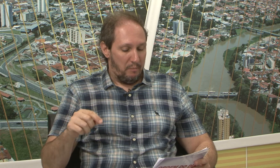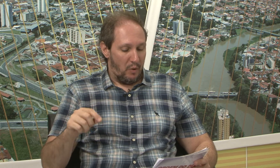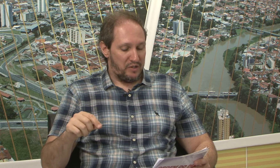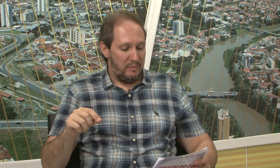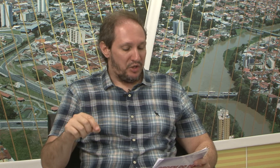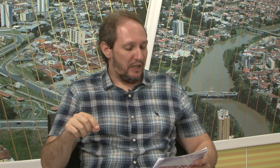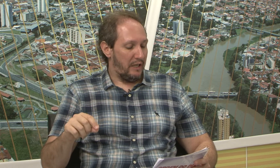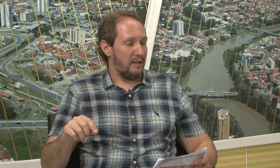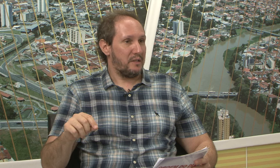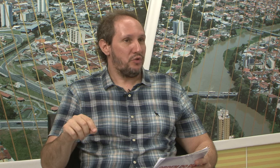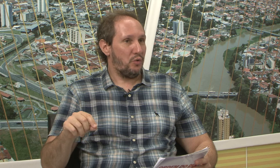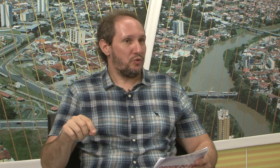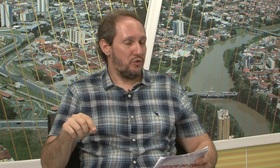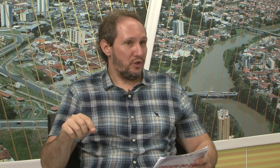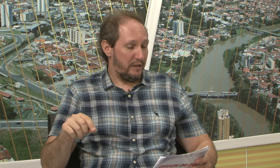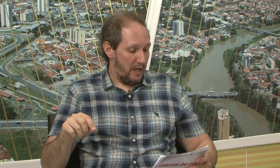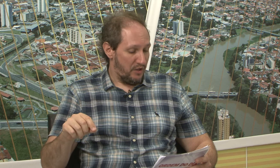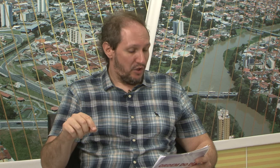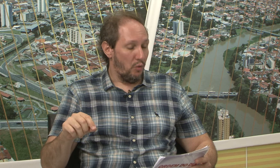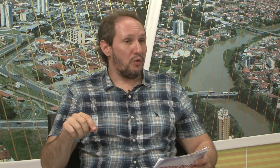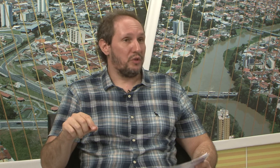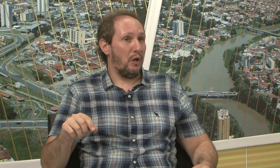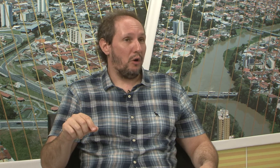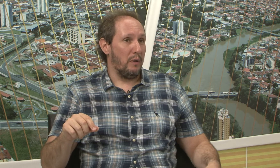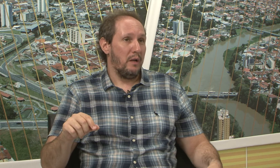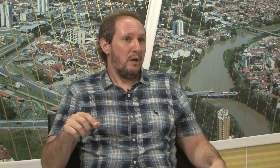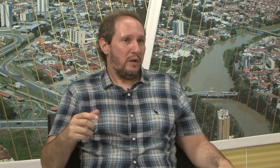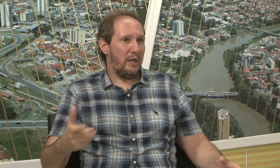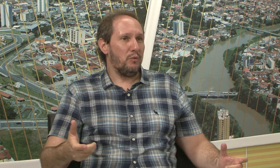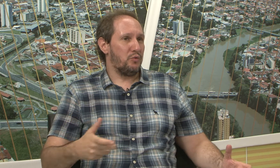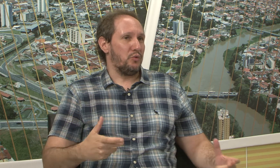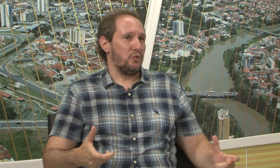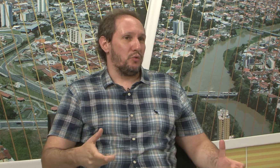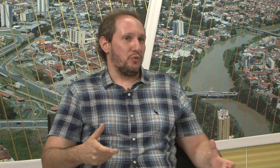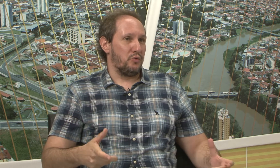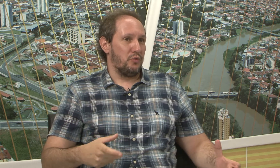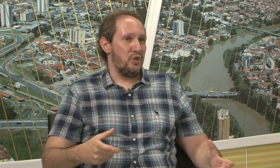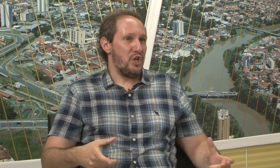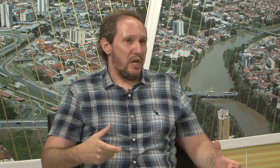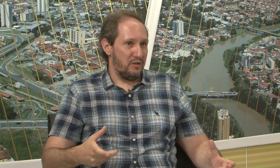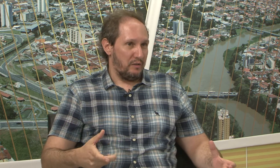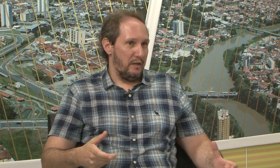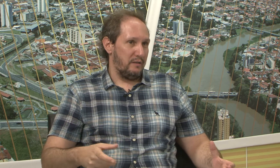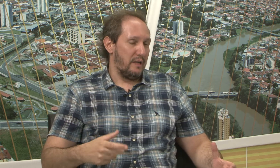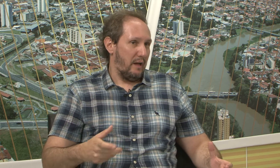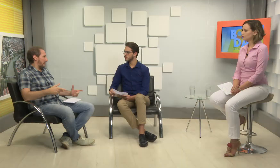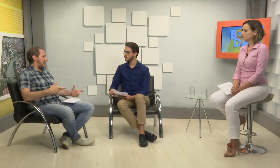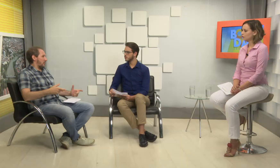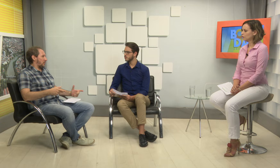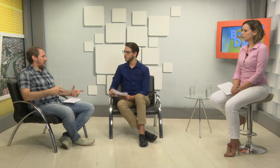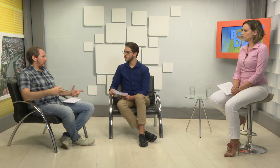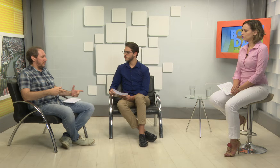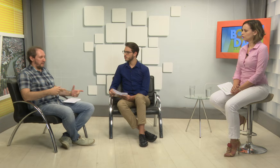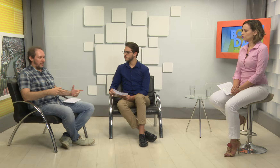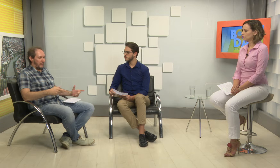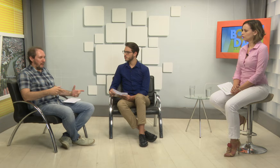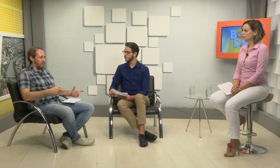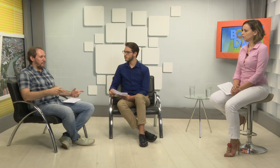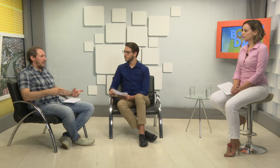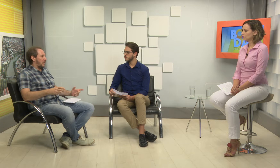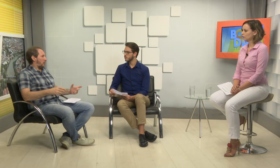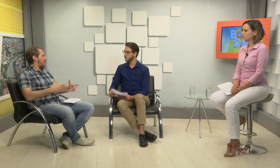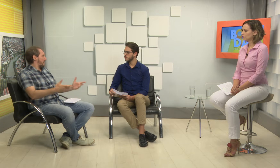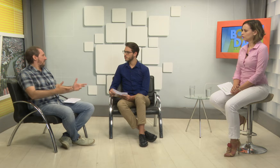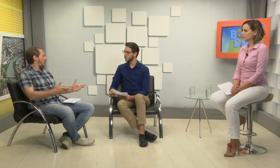obra possa emitir a declaração de conclusão da obra. O que os engenheiros da EAJ eles